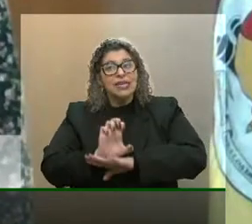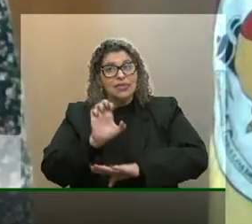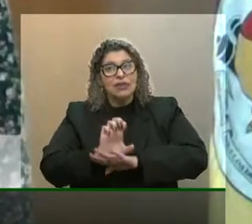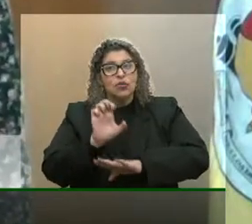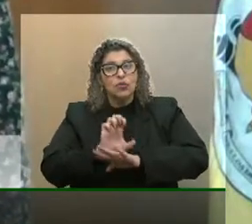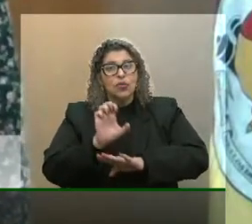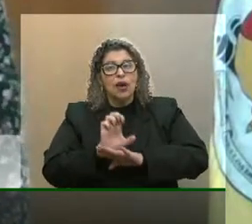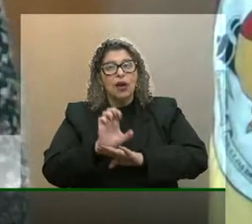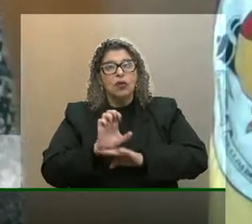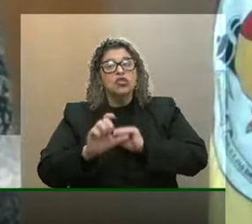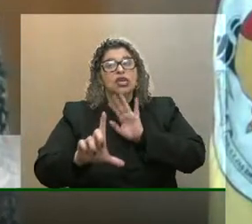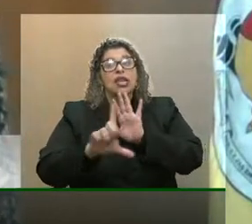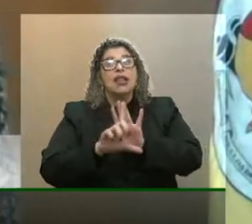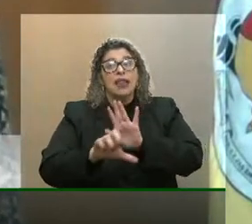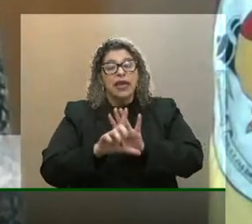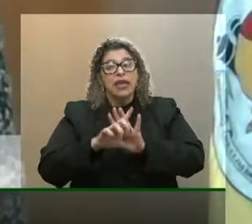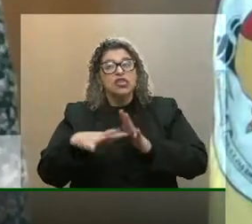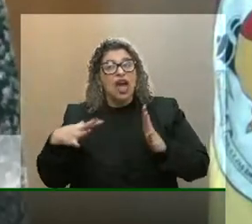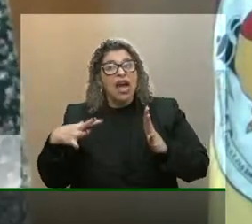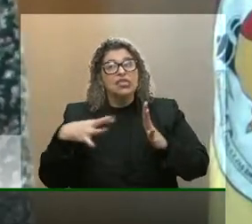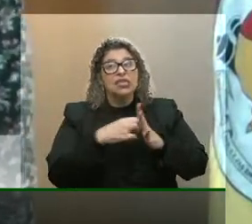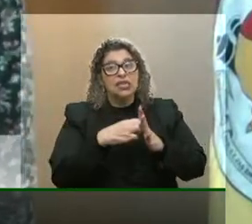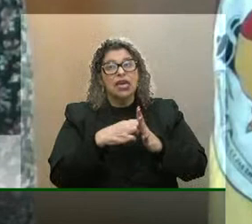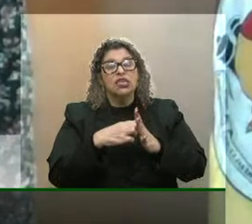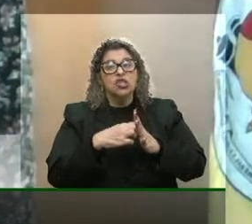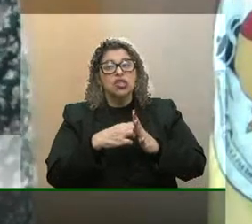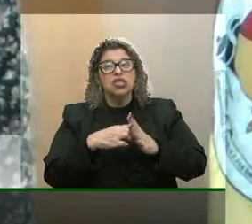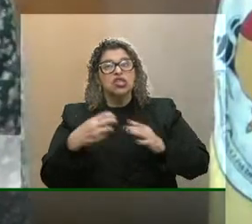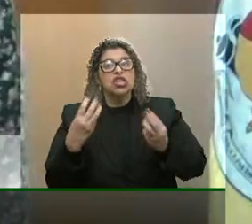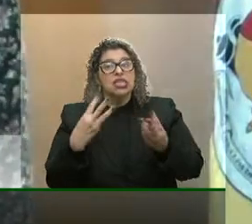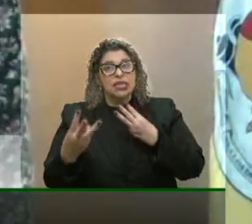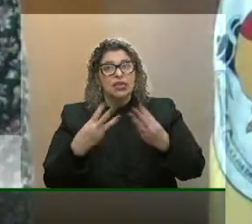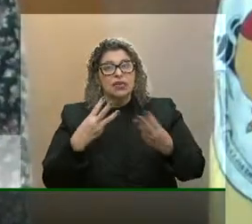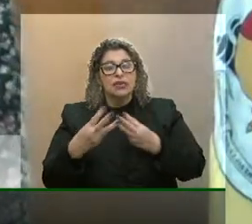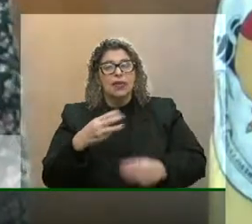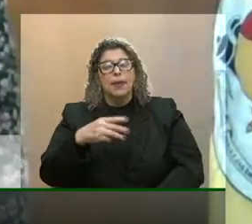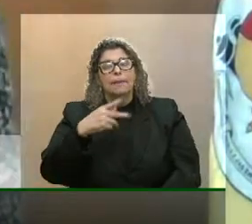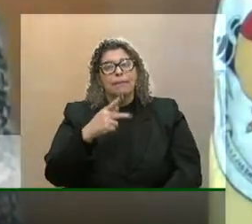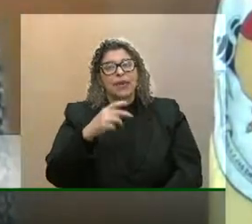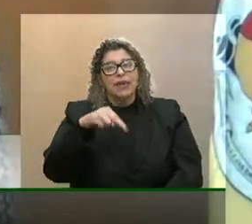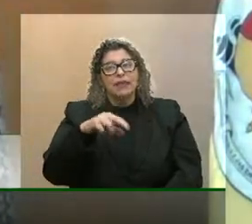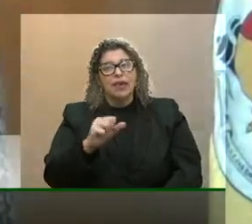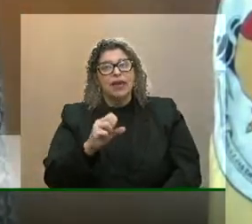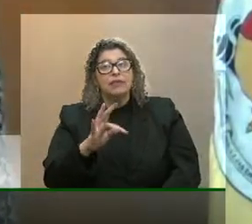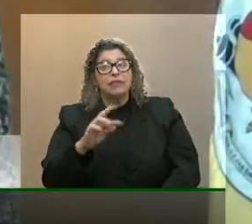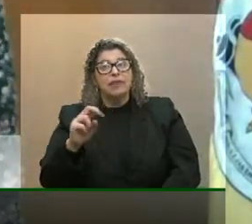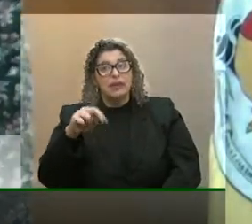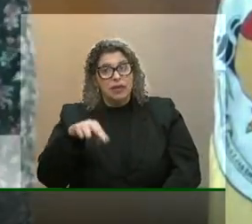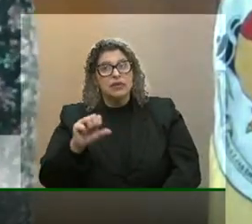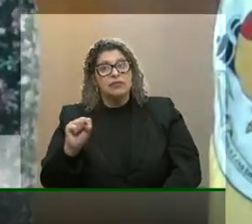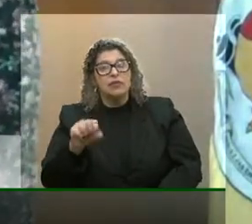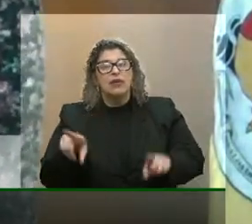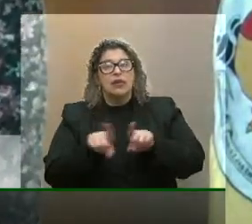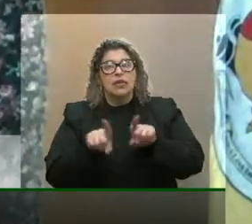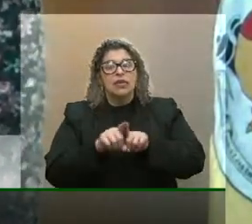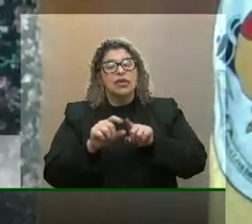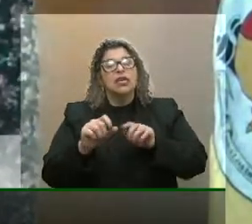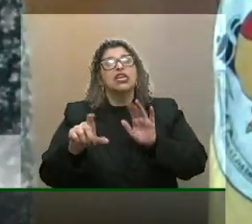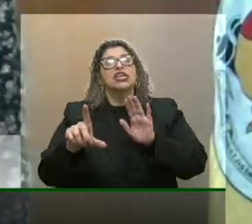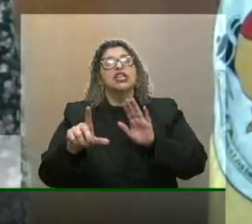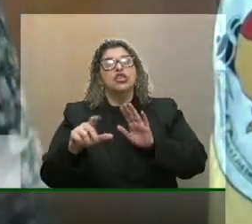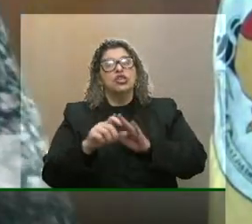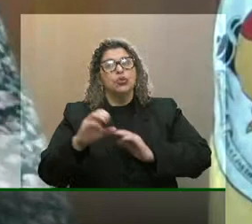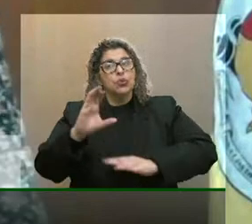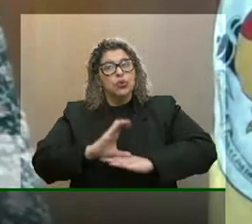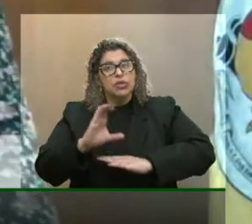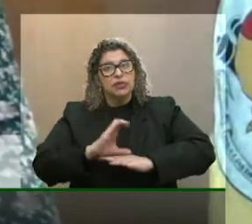redução de mortes e acidentes de trânsito, o PenaTrans, e o segundo, a instituição da